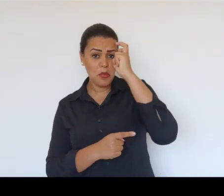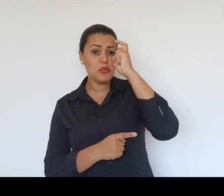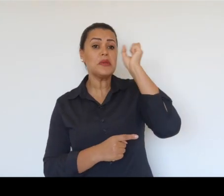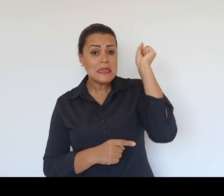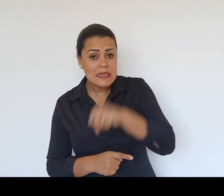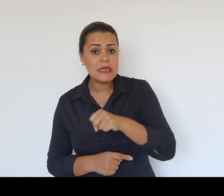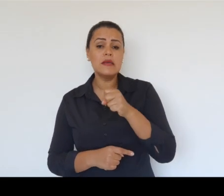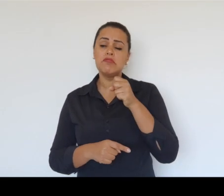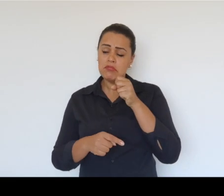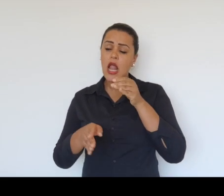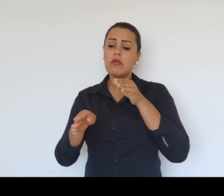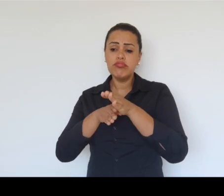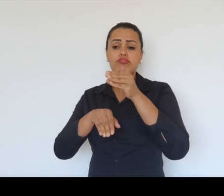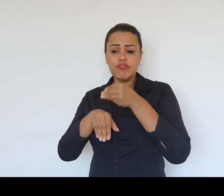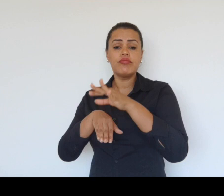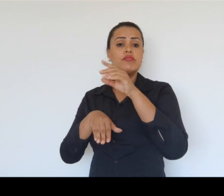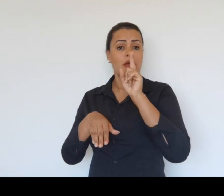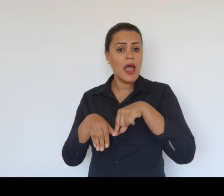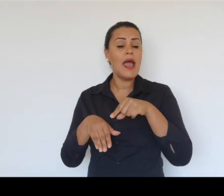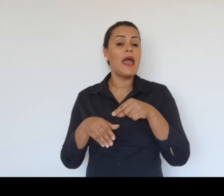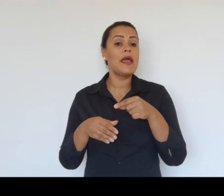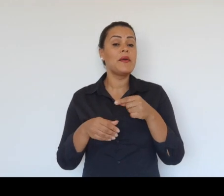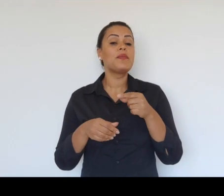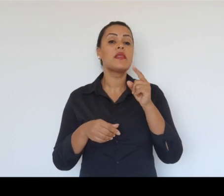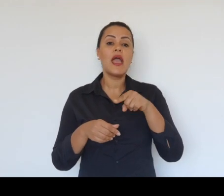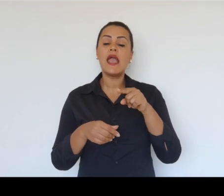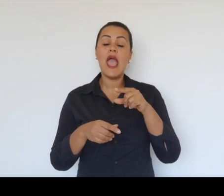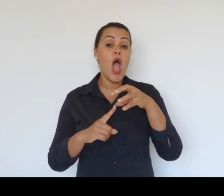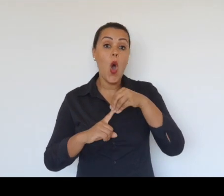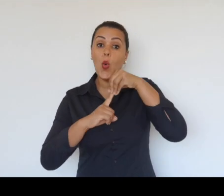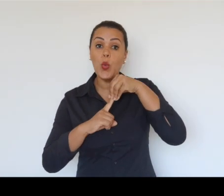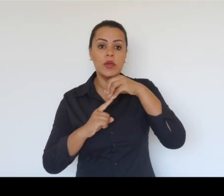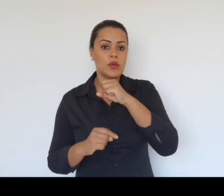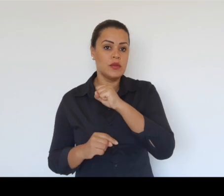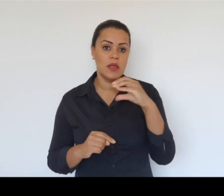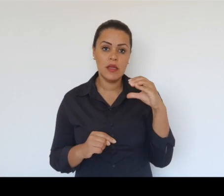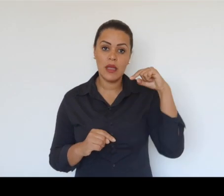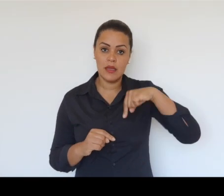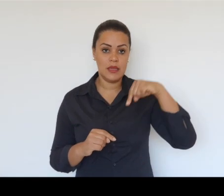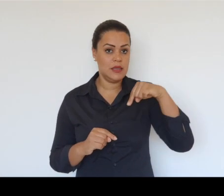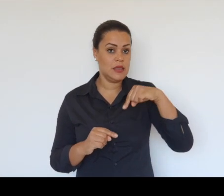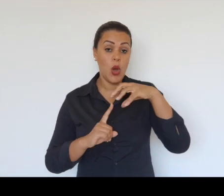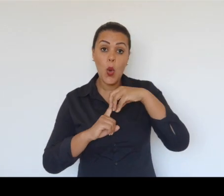uma intervenção cultural. Isso é absolutamente inédito em Santa Catarina.